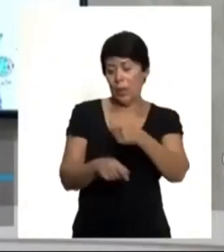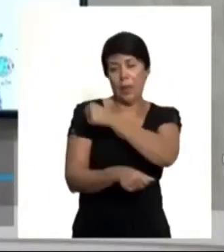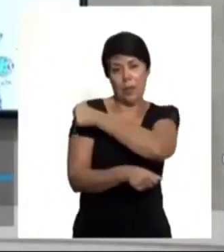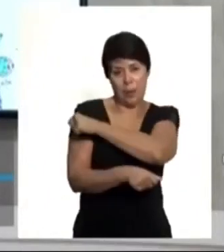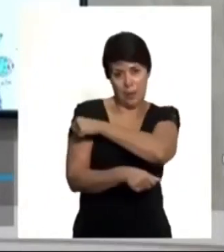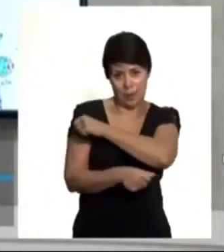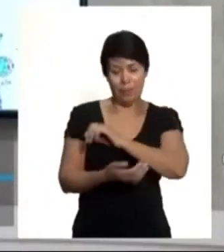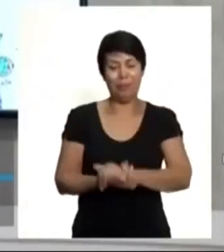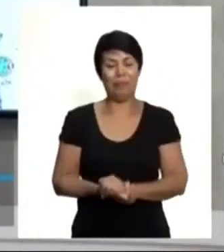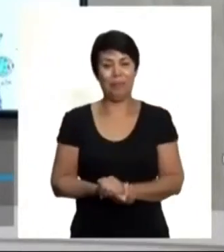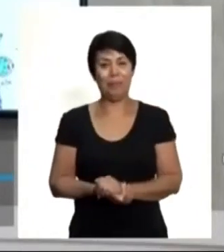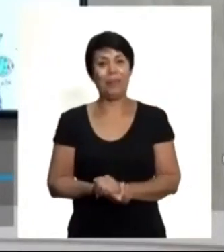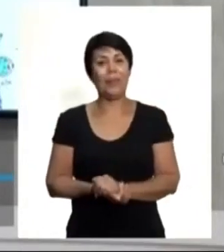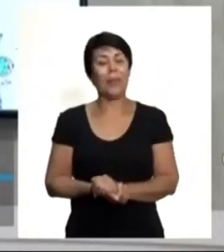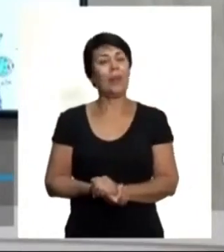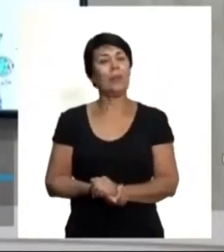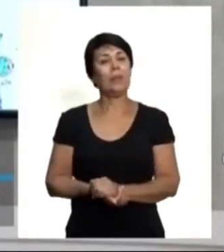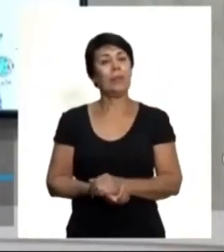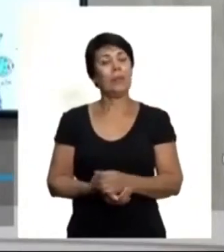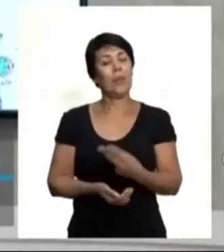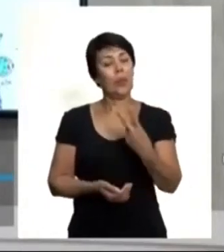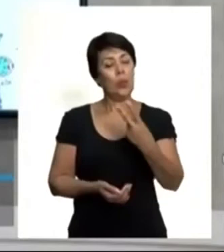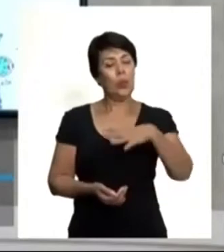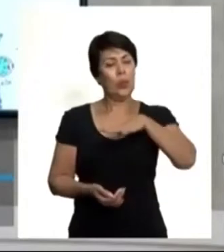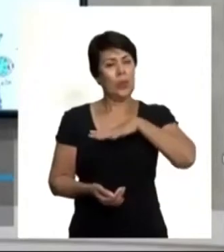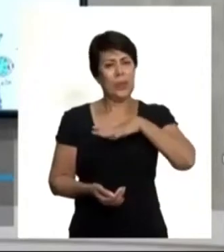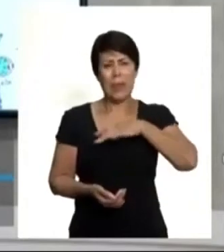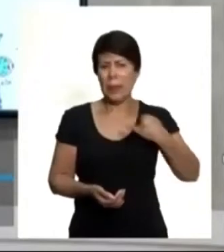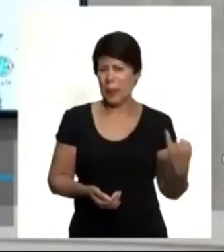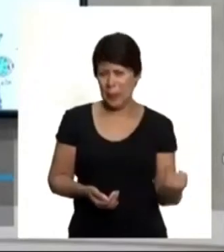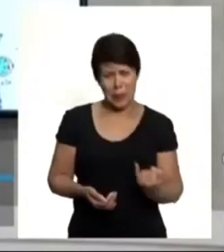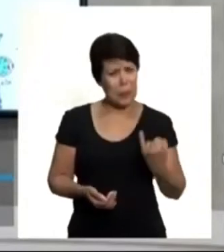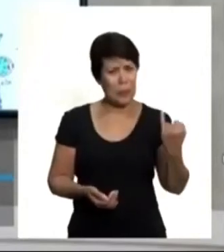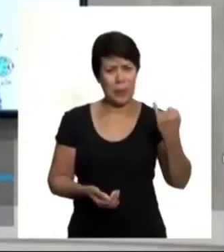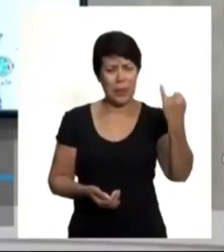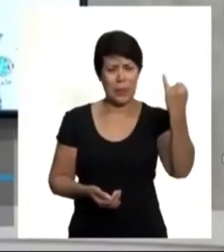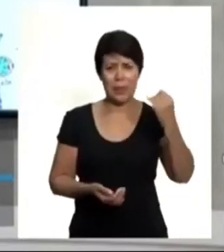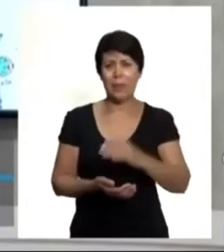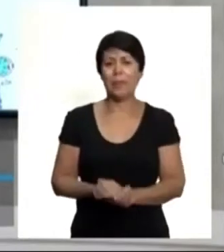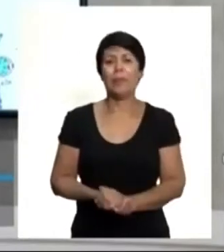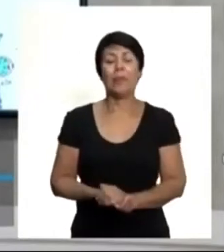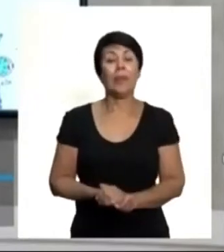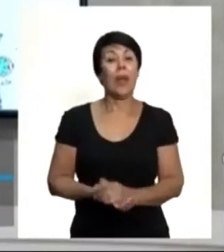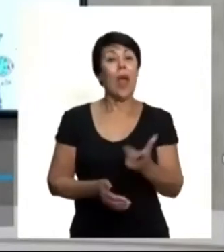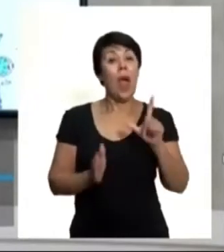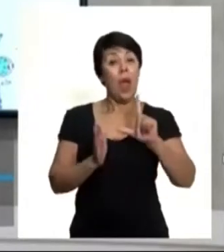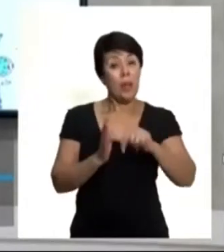metrópoles globais. São cidades que têm uma relevância que transcende o território. Depois disso,